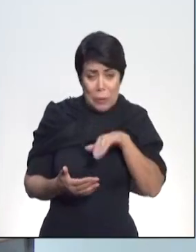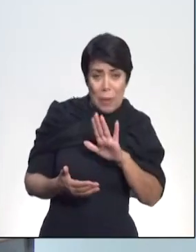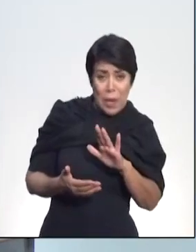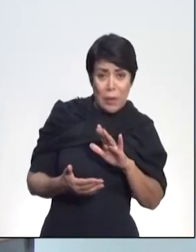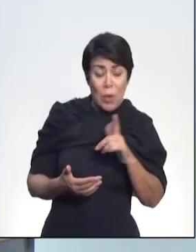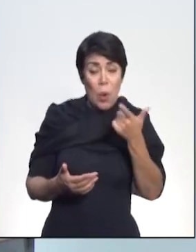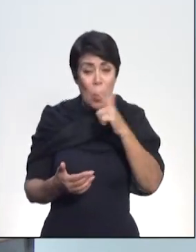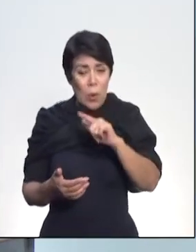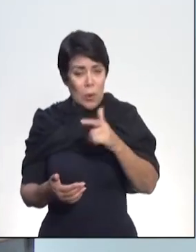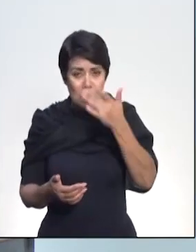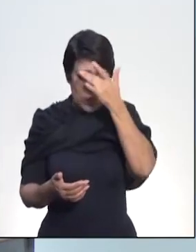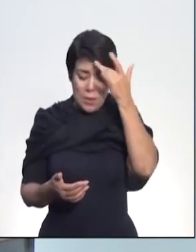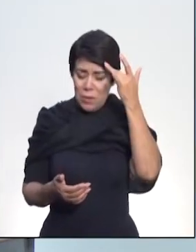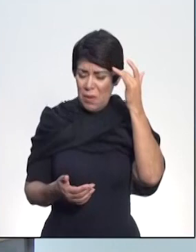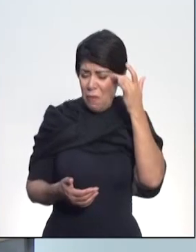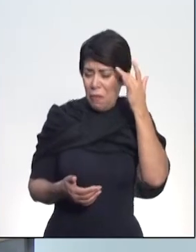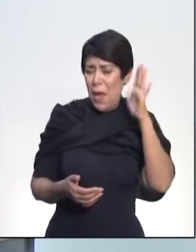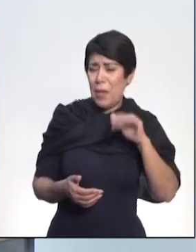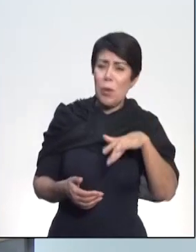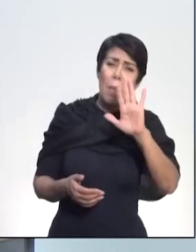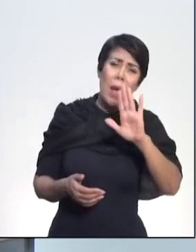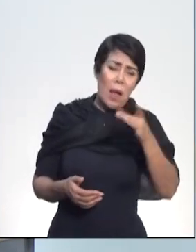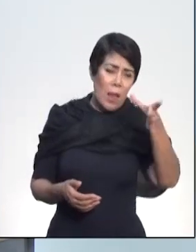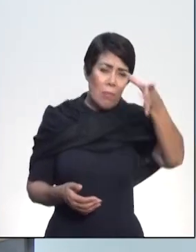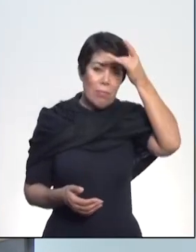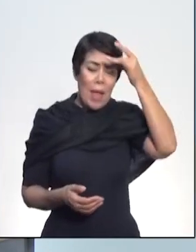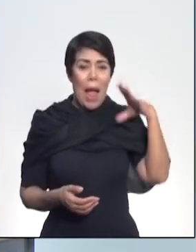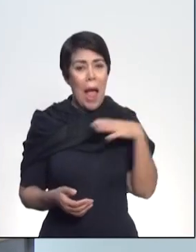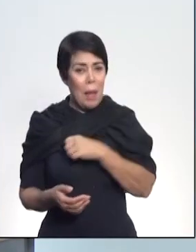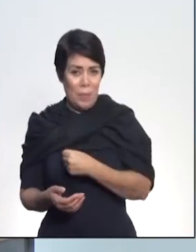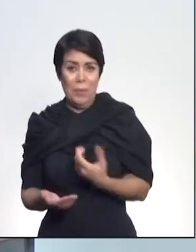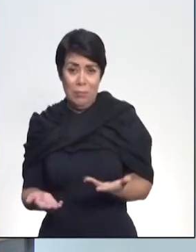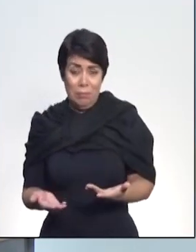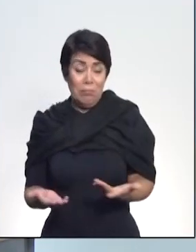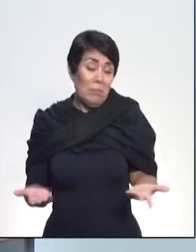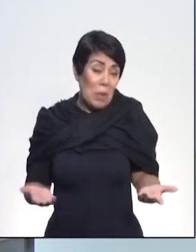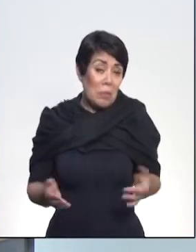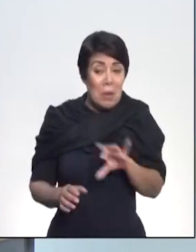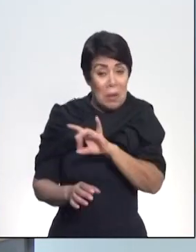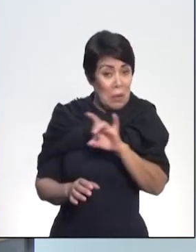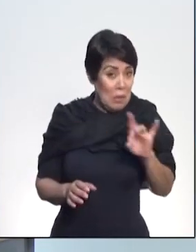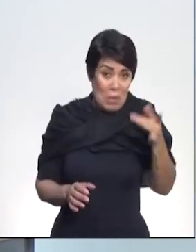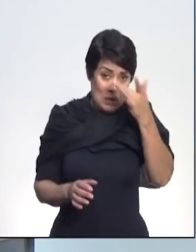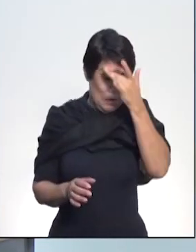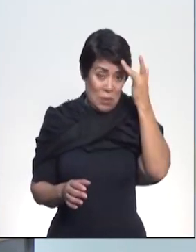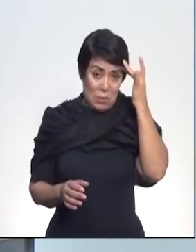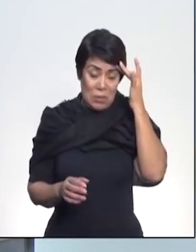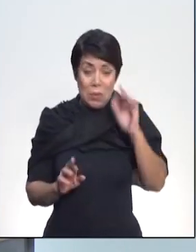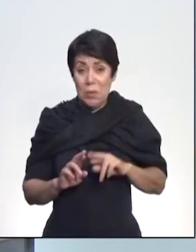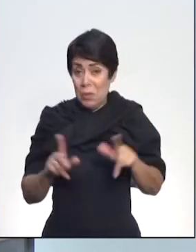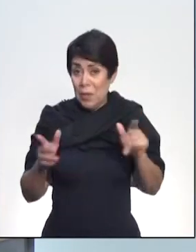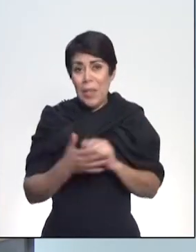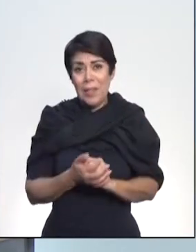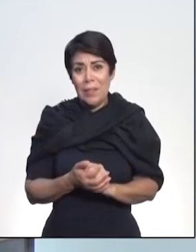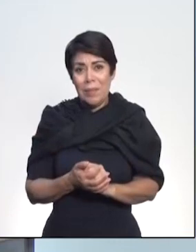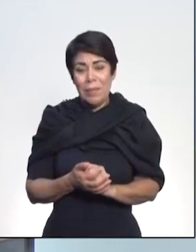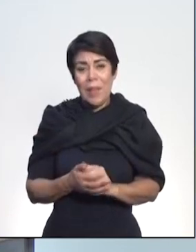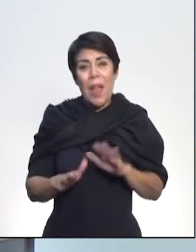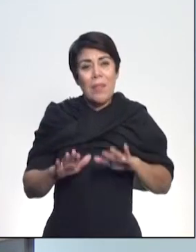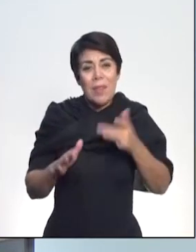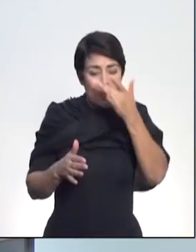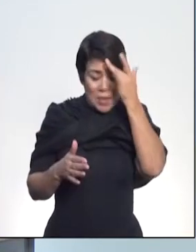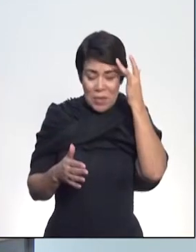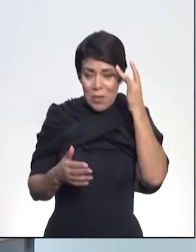outras têm uma facilidade maior. Né? Então, tem pessoas que preferem, quando leem um livro, colocar no